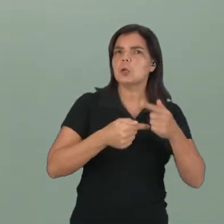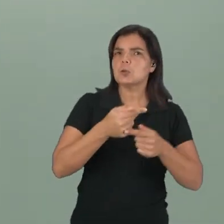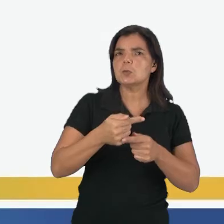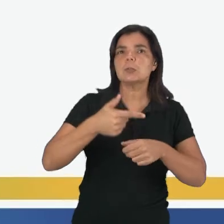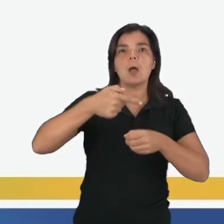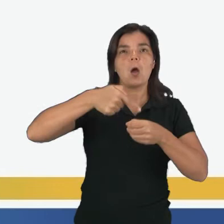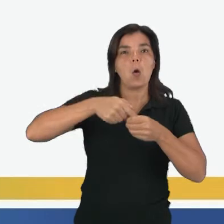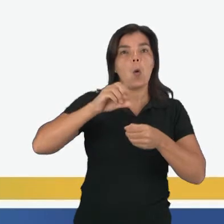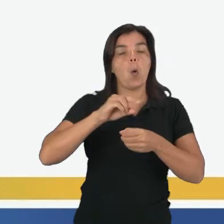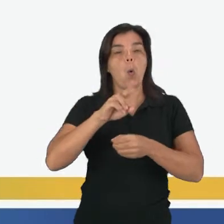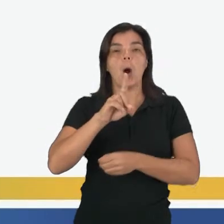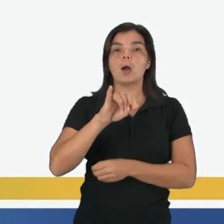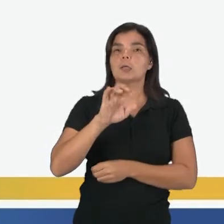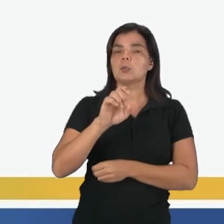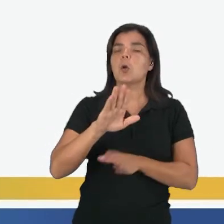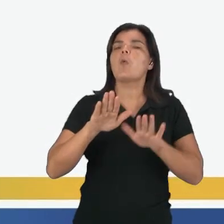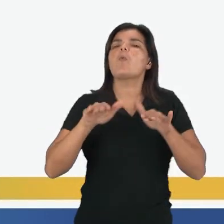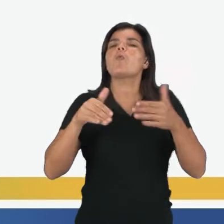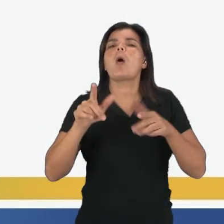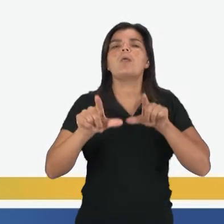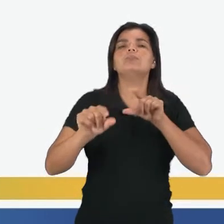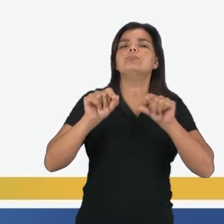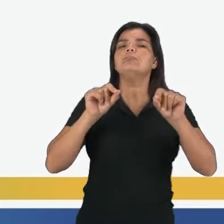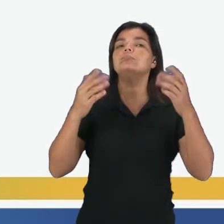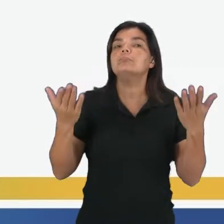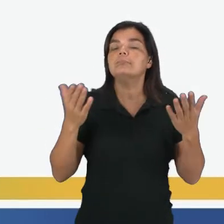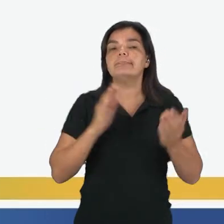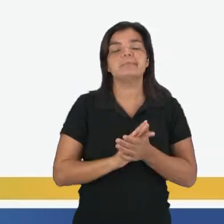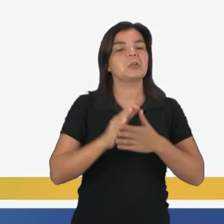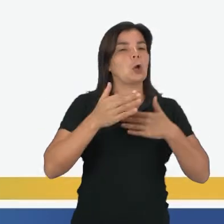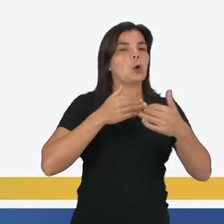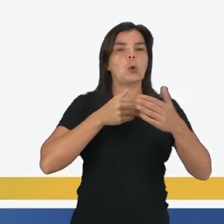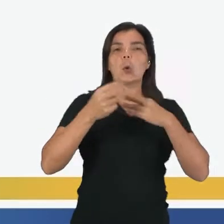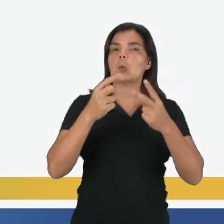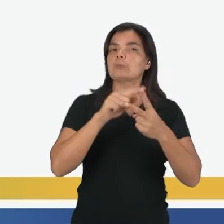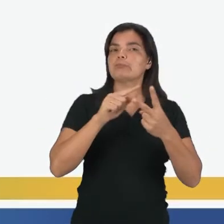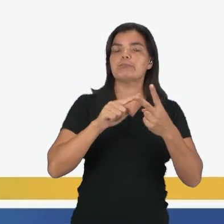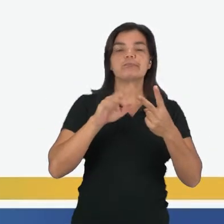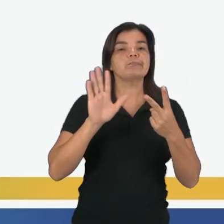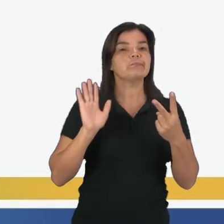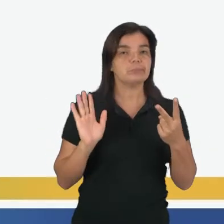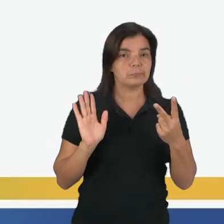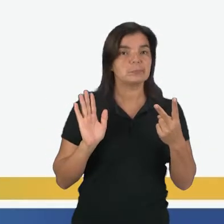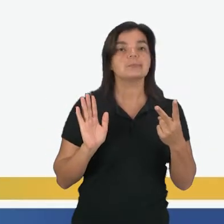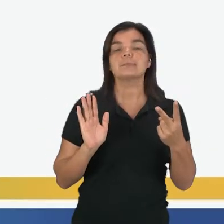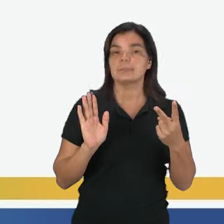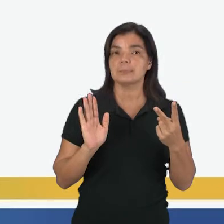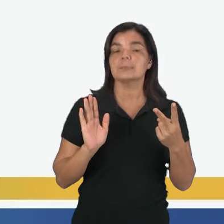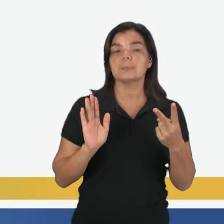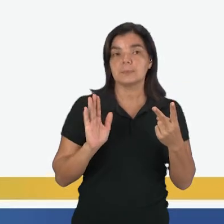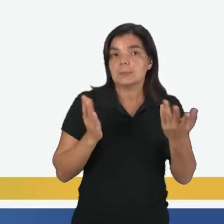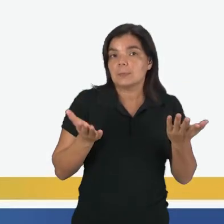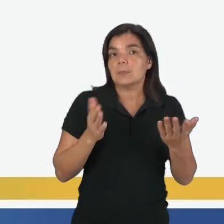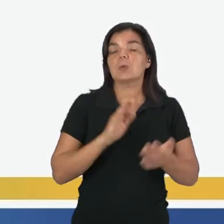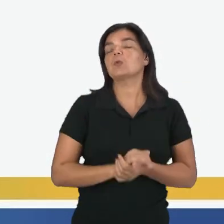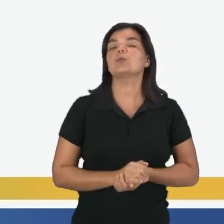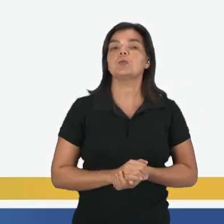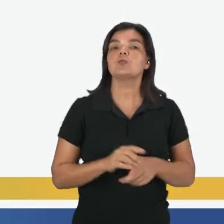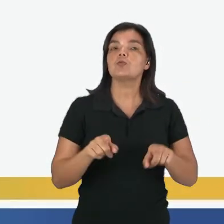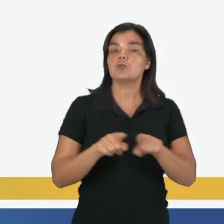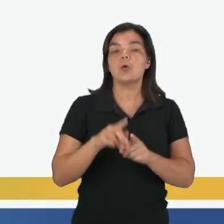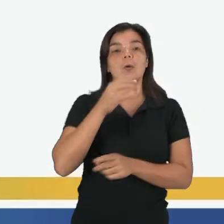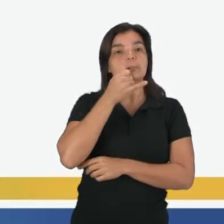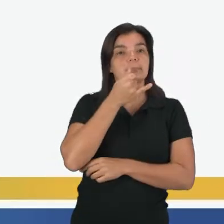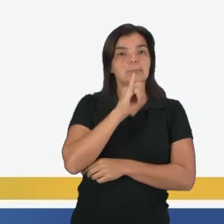a gasolina ou a diesel? Qual escolher? Qualquer um dos dois, por serem de fontes